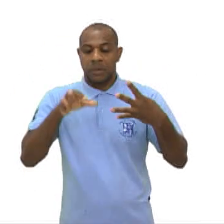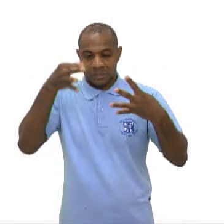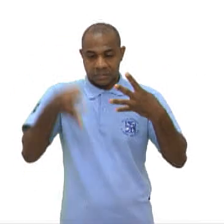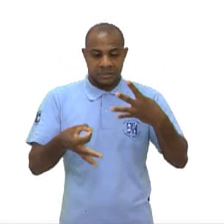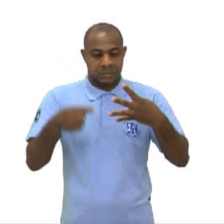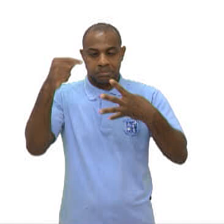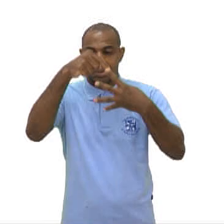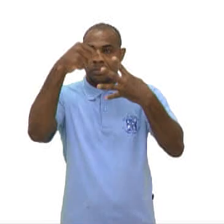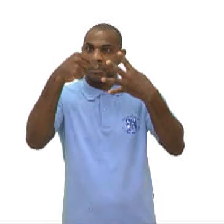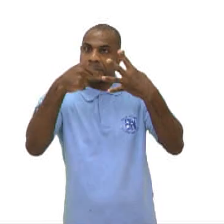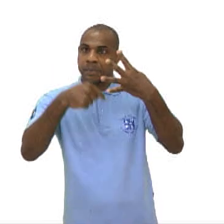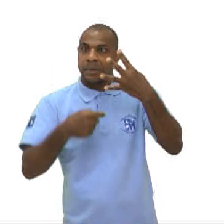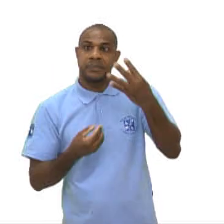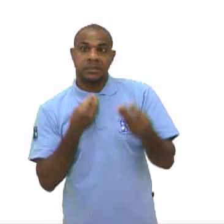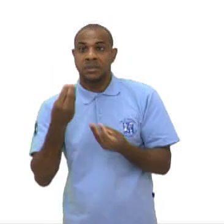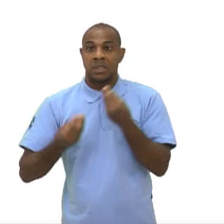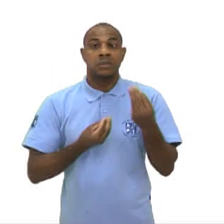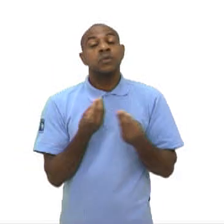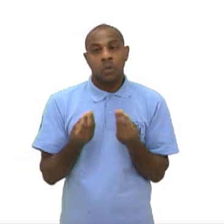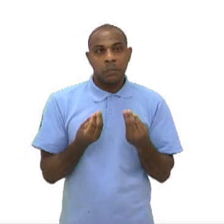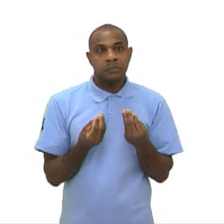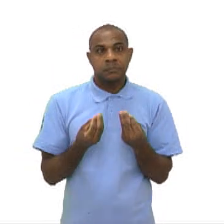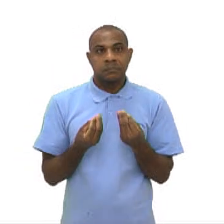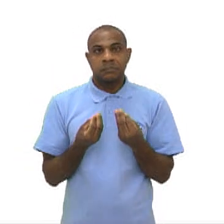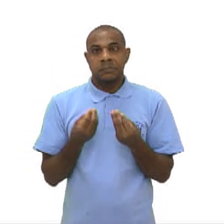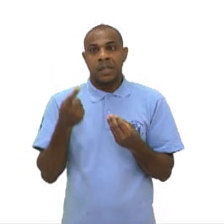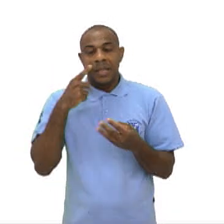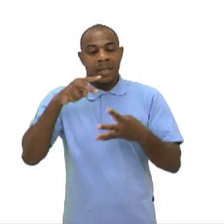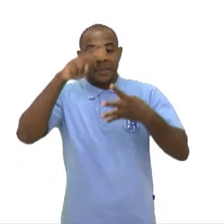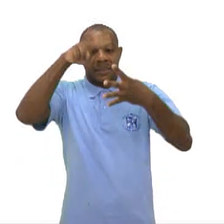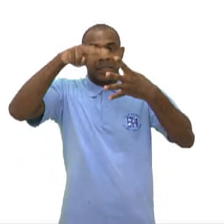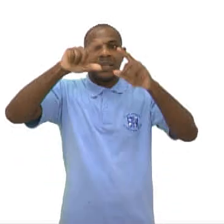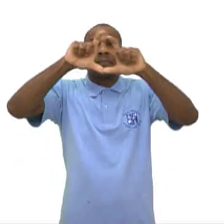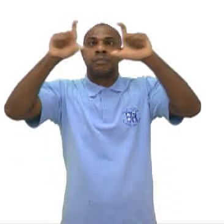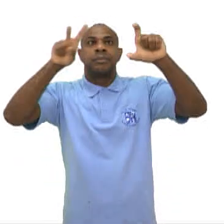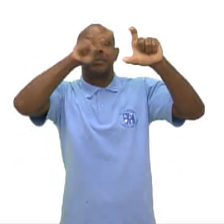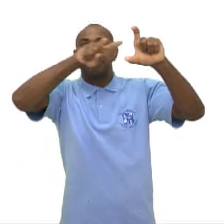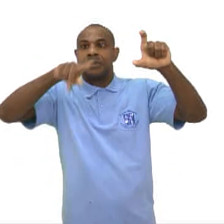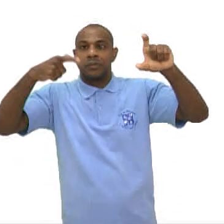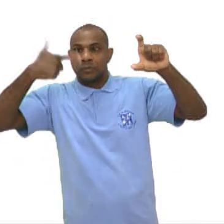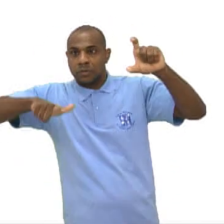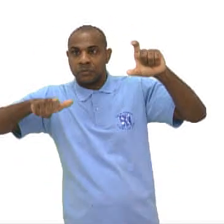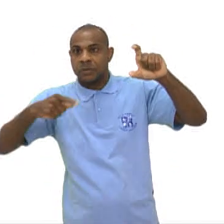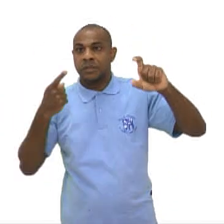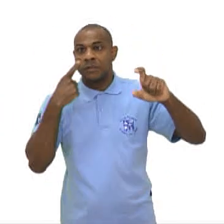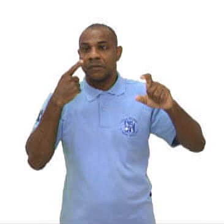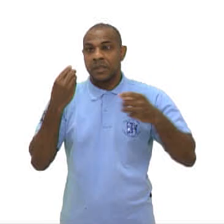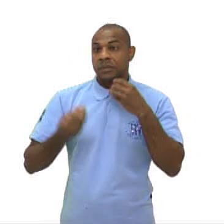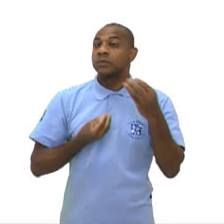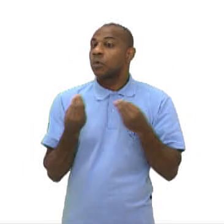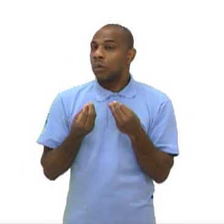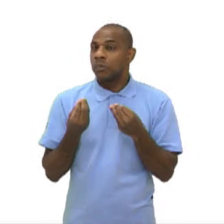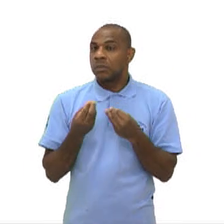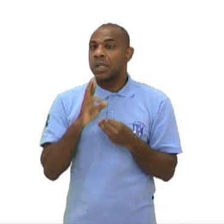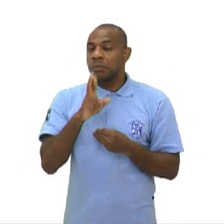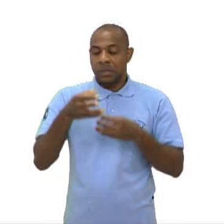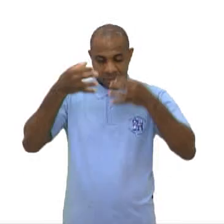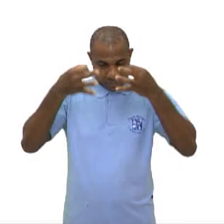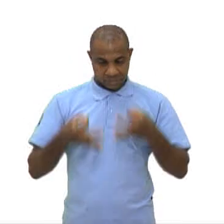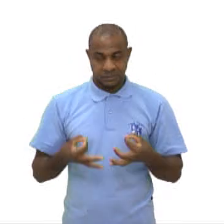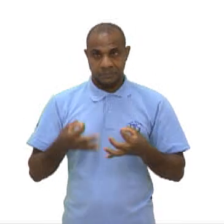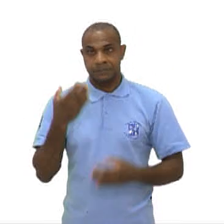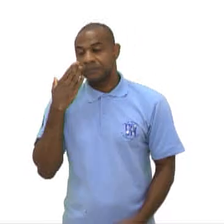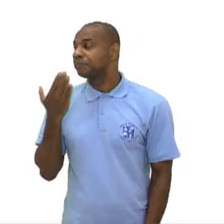de hidrogênio para os organismos fotossintetizantes? Letra C, o gás carbônico é fonte de energia para os